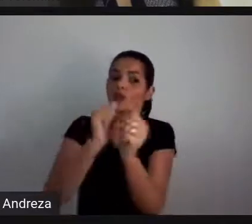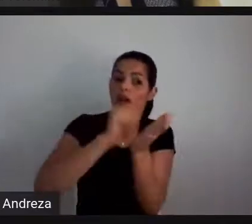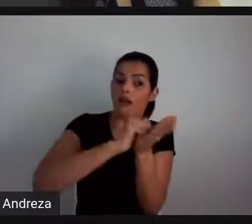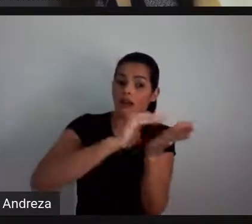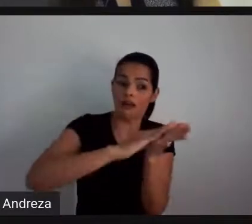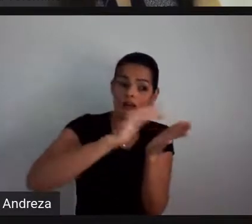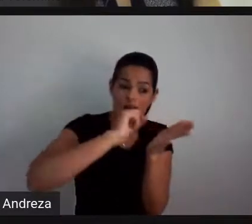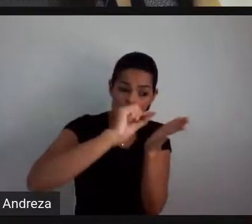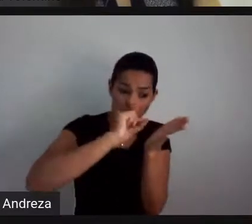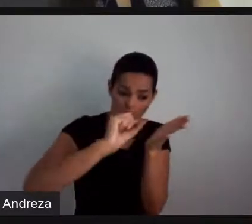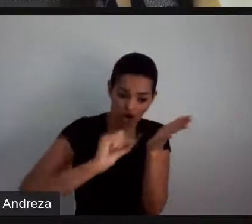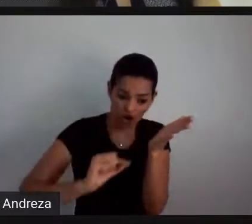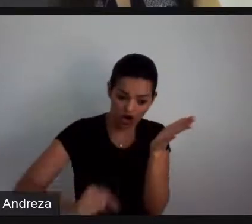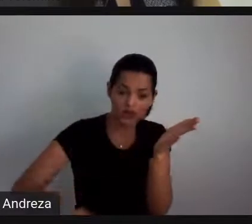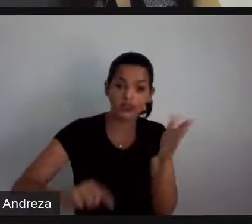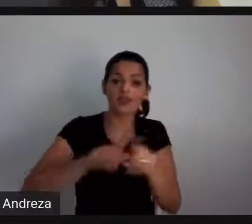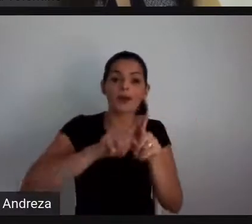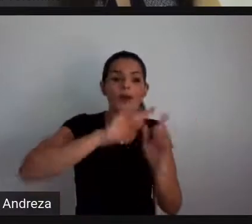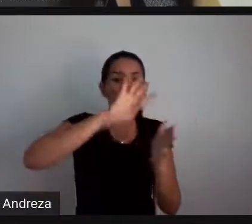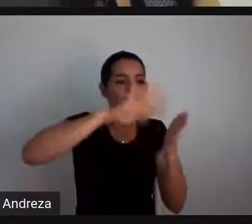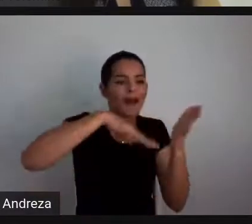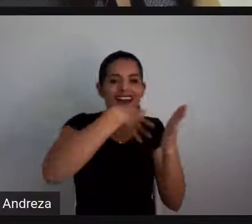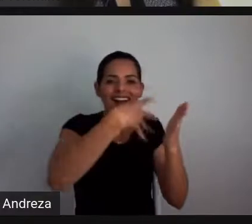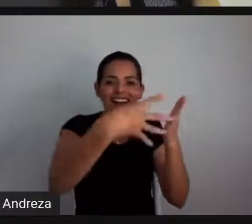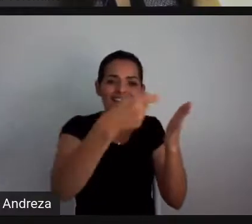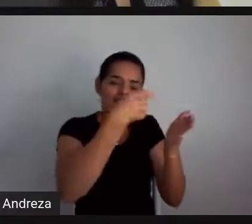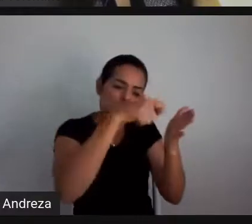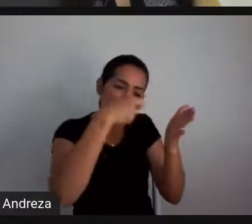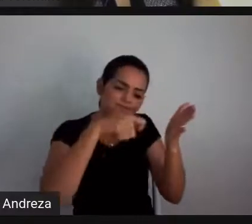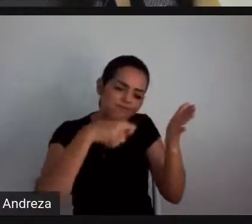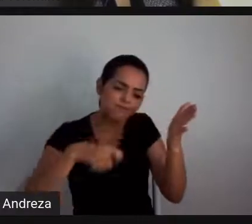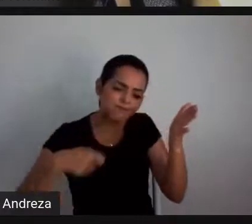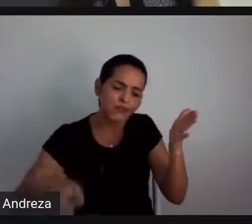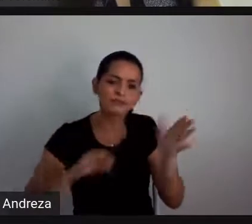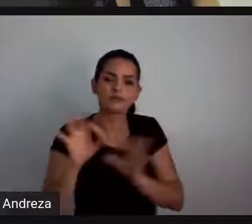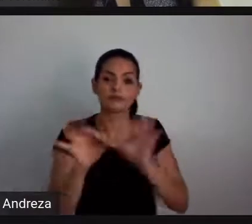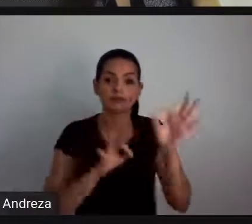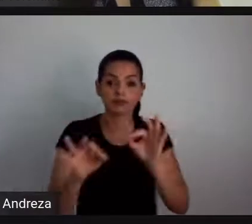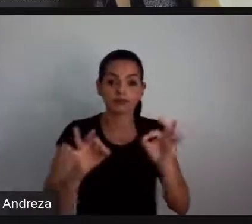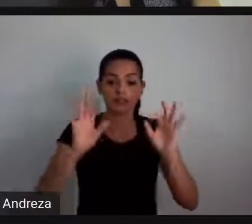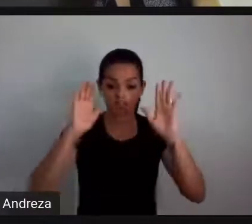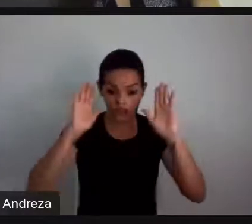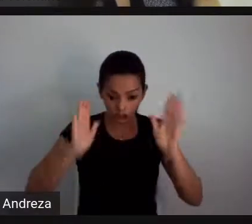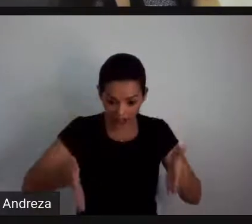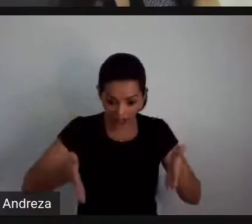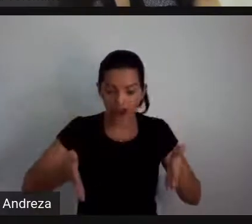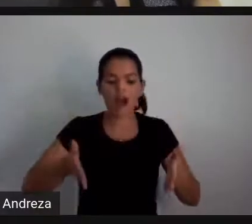planilhado, para, a partir daí, né, a gente pensar em outras estratégias, né? Eu começaria por aí.